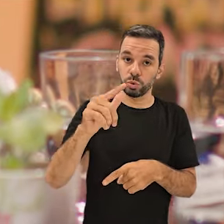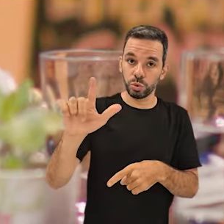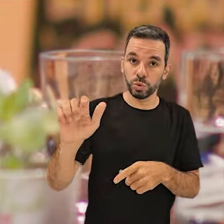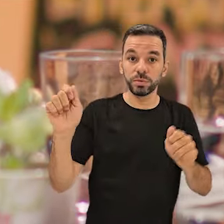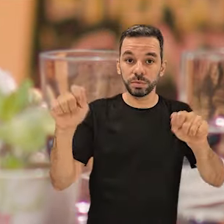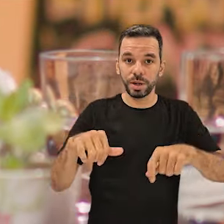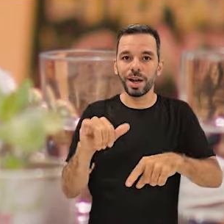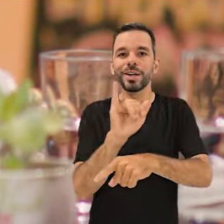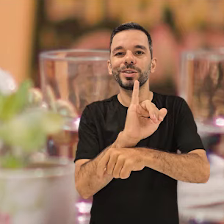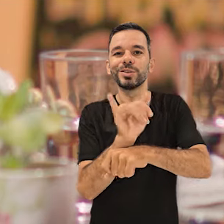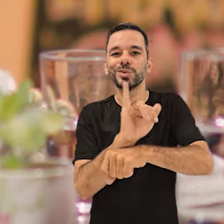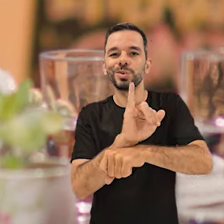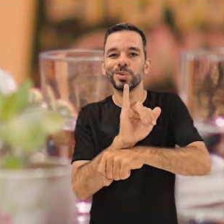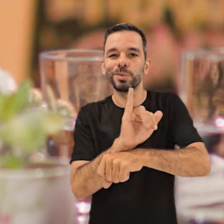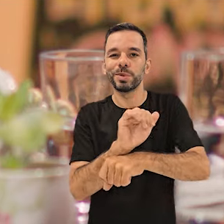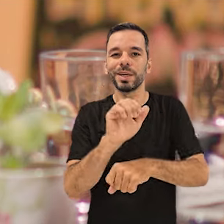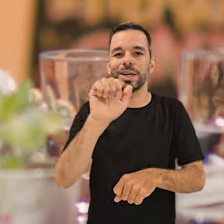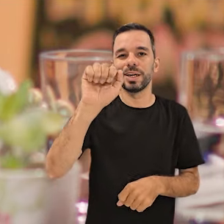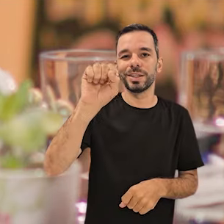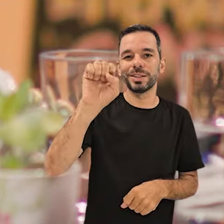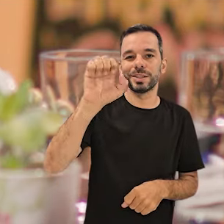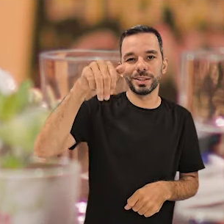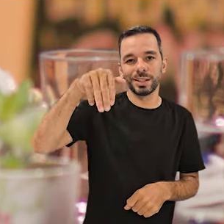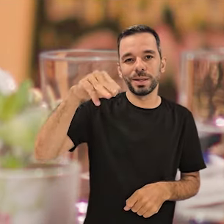no nosso canal no YouTube, TV Assembleia MT.